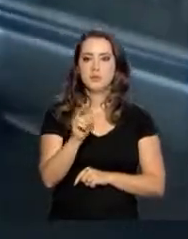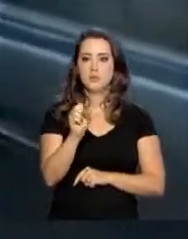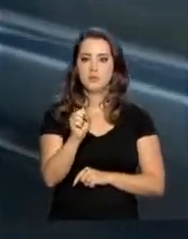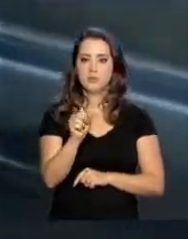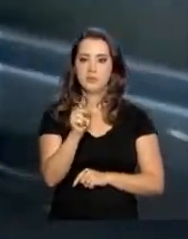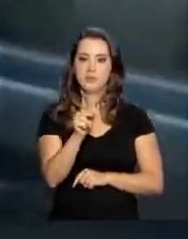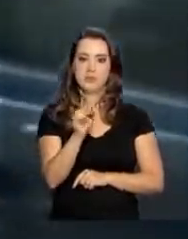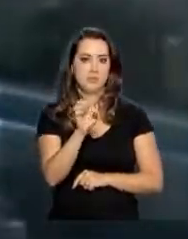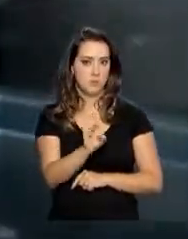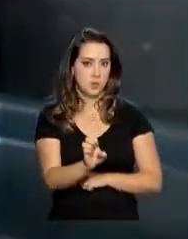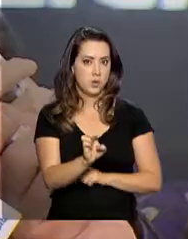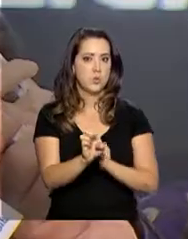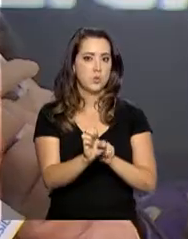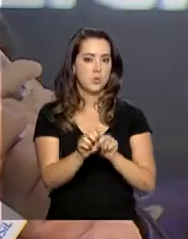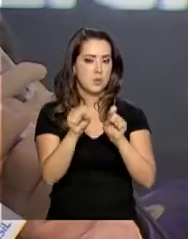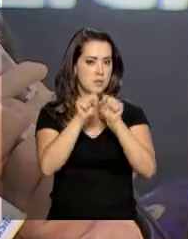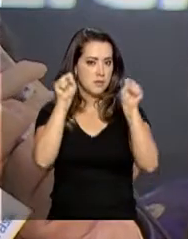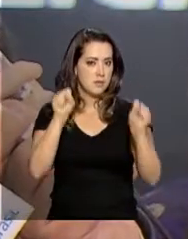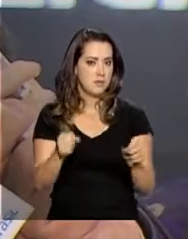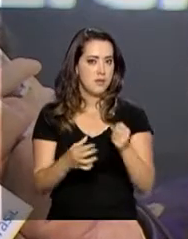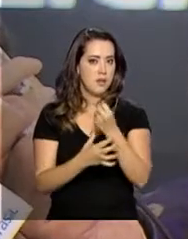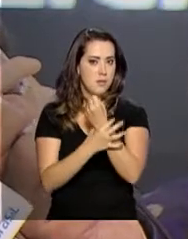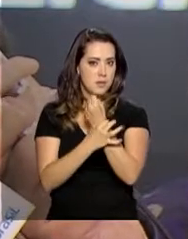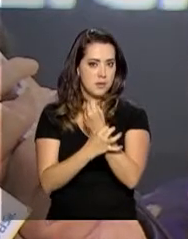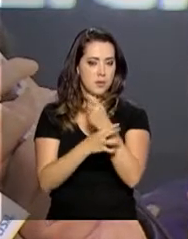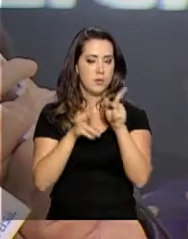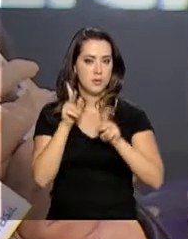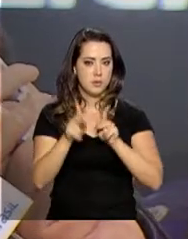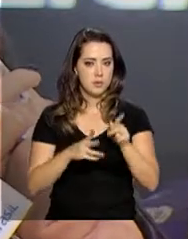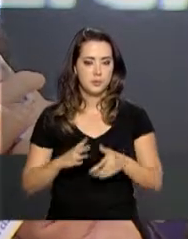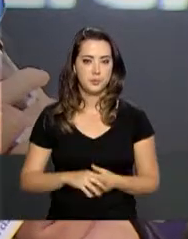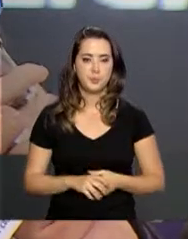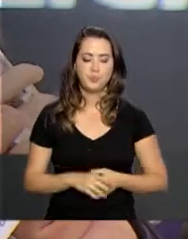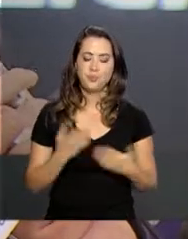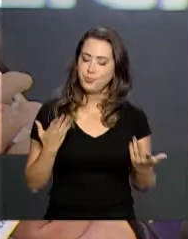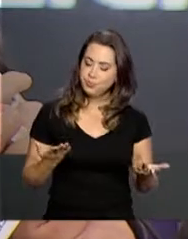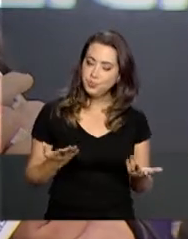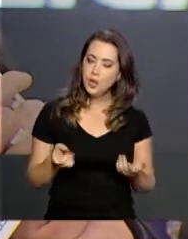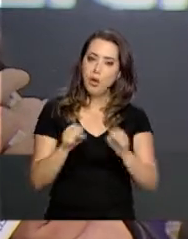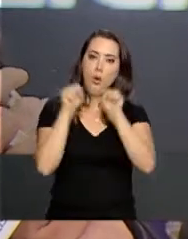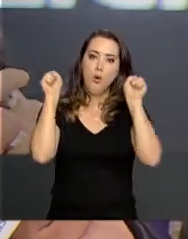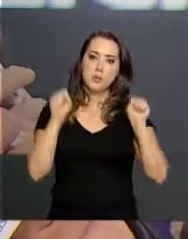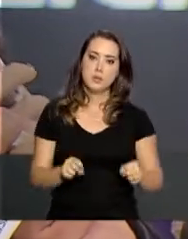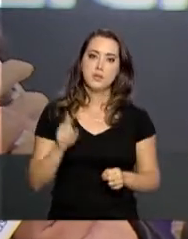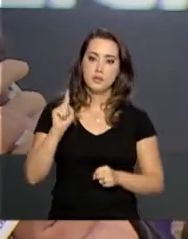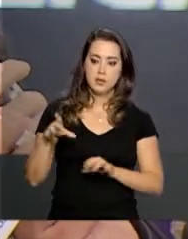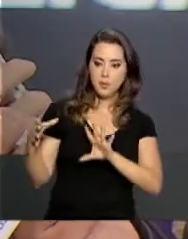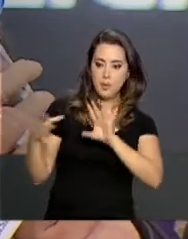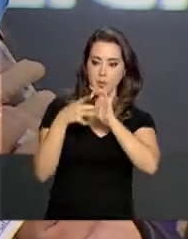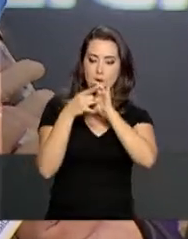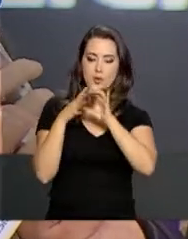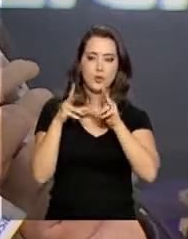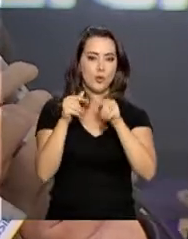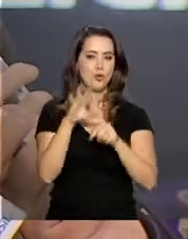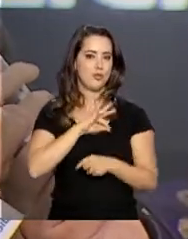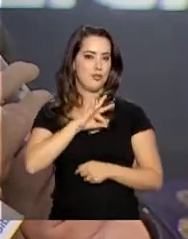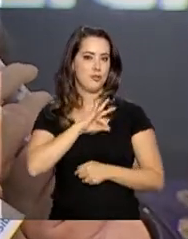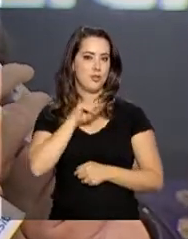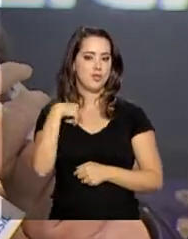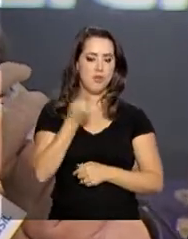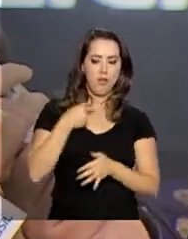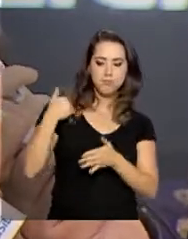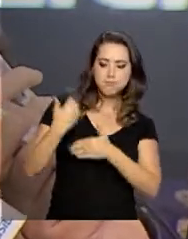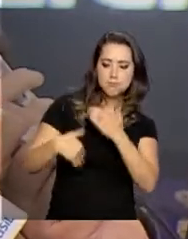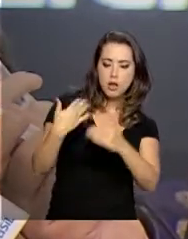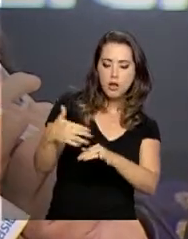de Segurança Pública. O SUSP veio exatamente para fazer esta coordenação e a integração de todos. E nós vamos